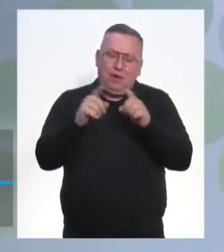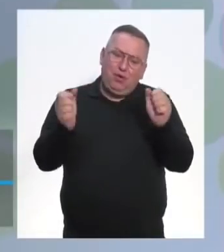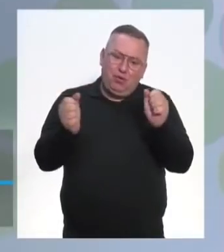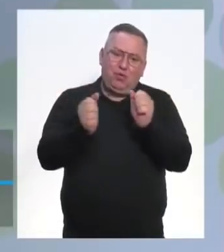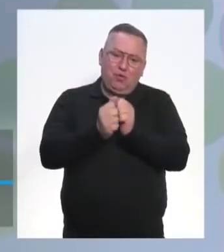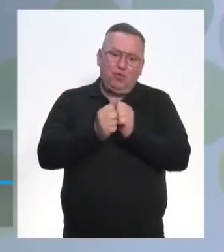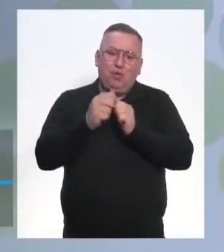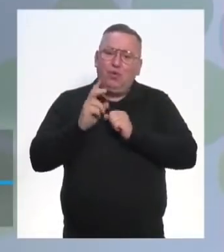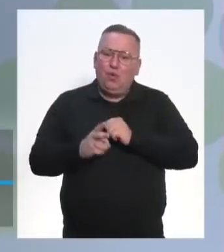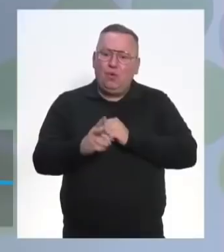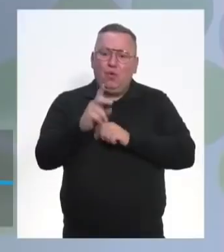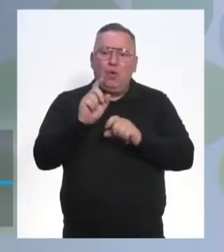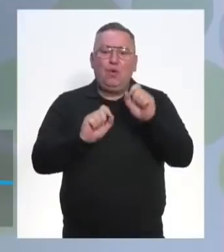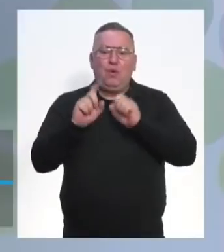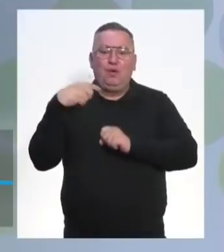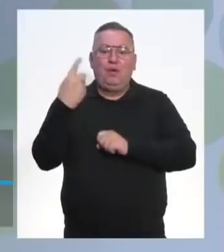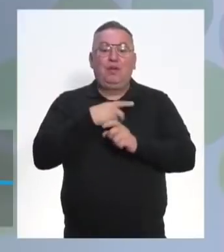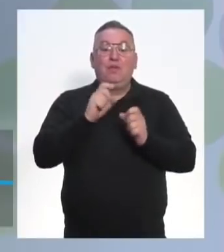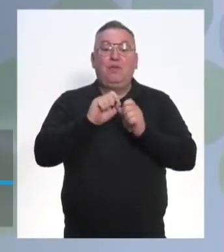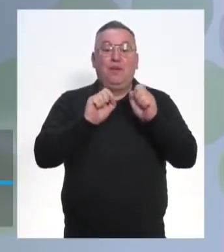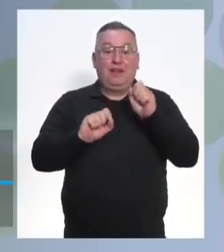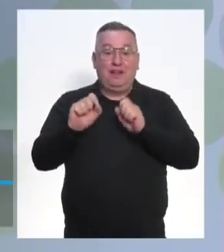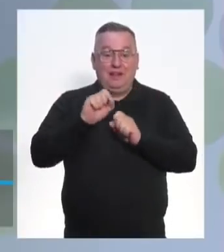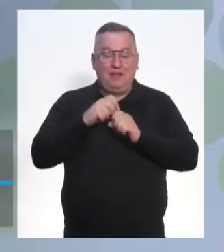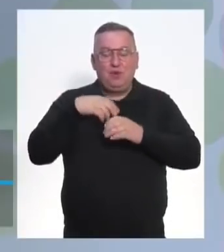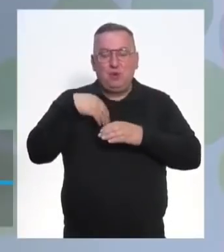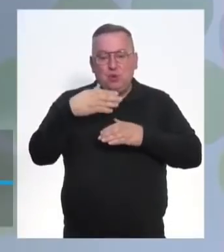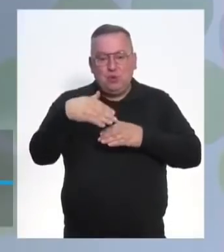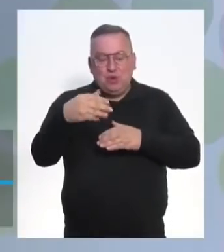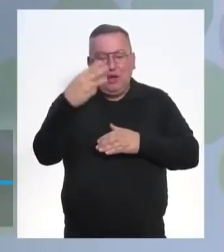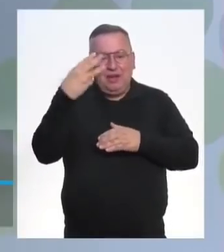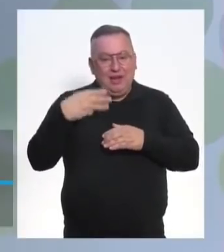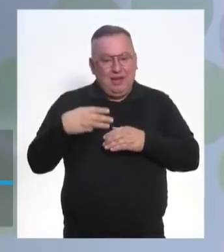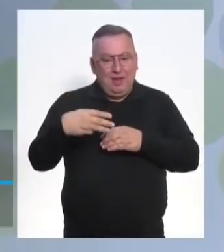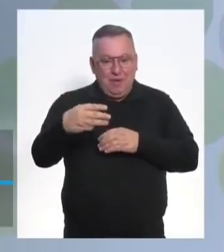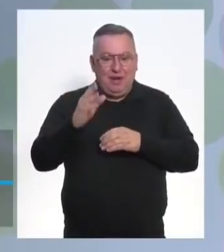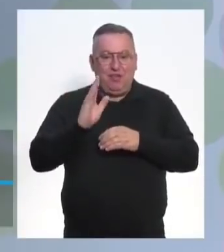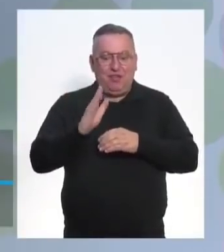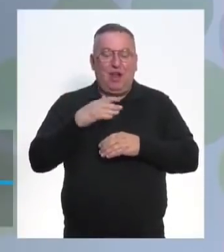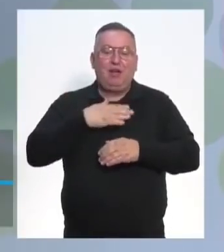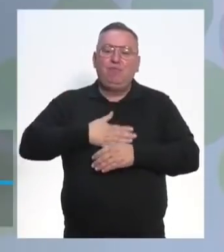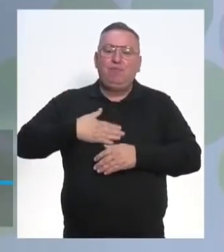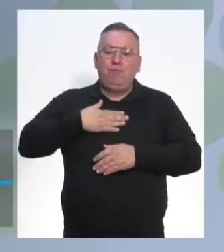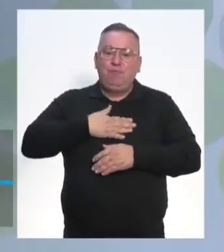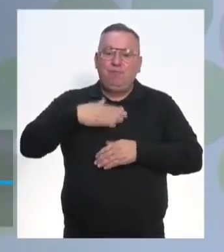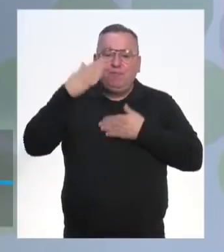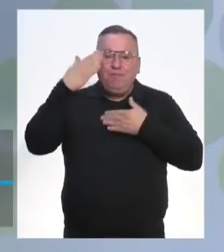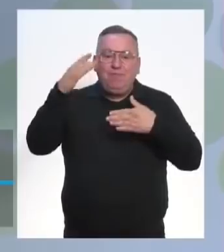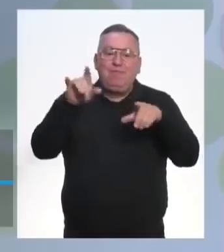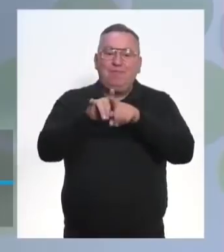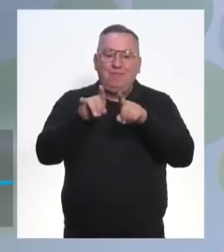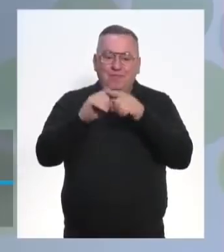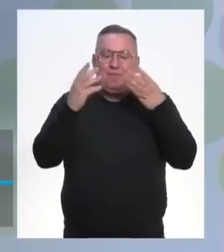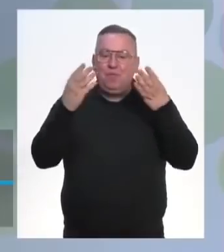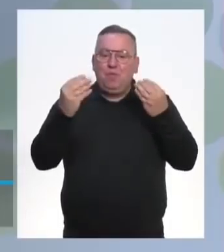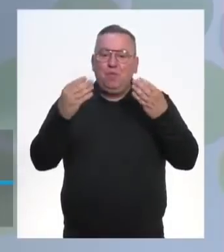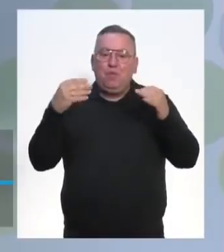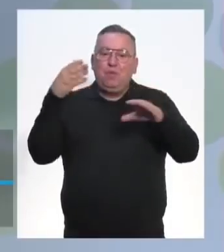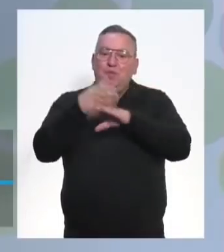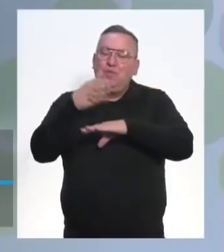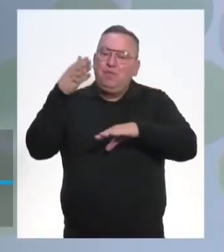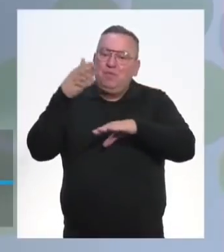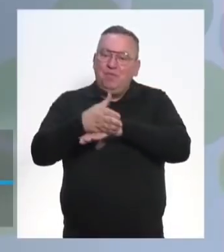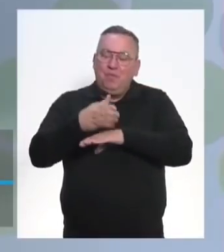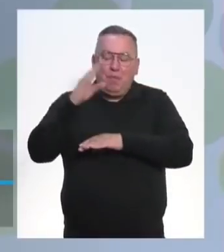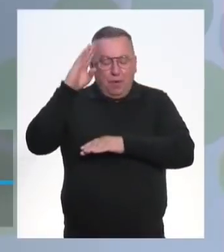gente continuar o que nós estamos fazendo ao longo dessas 3 semanas aí. Gostaria de agradecer muito aí a